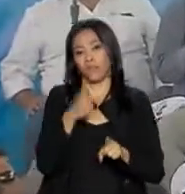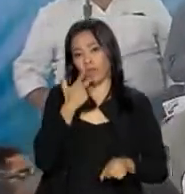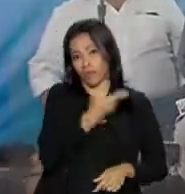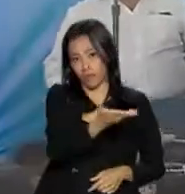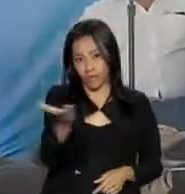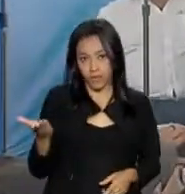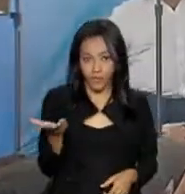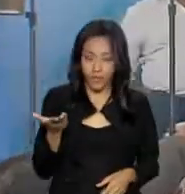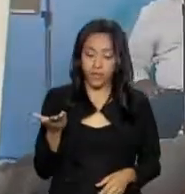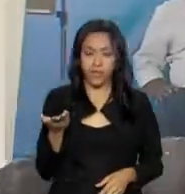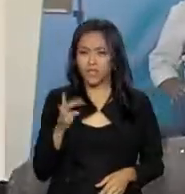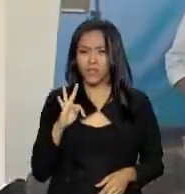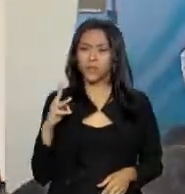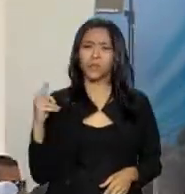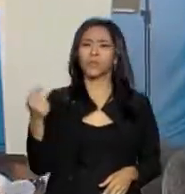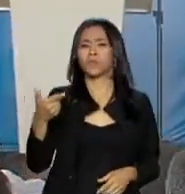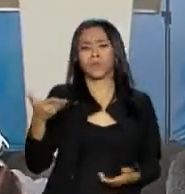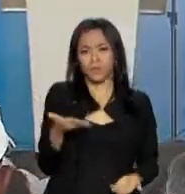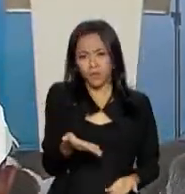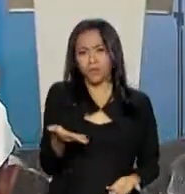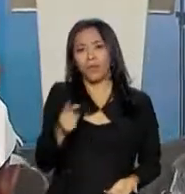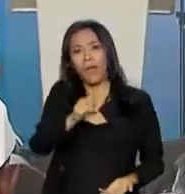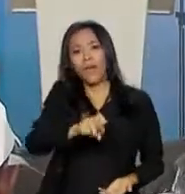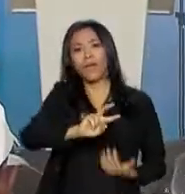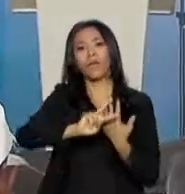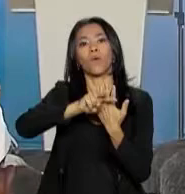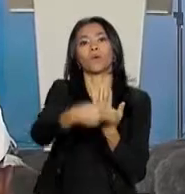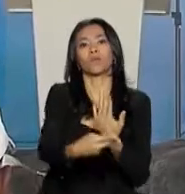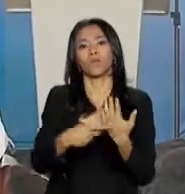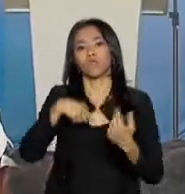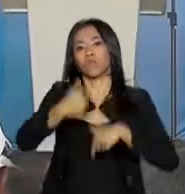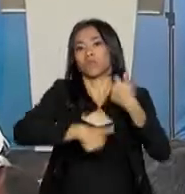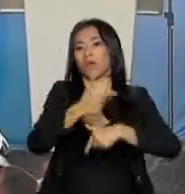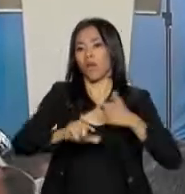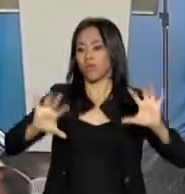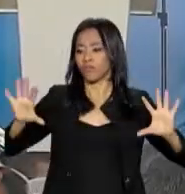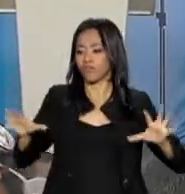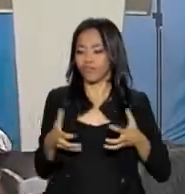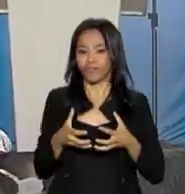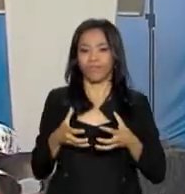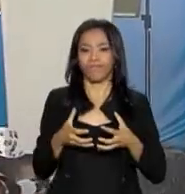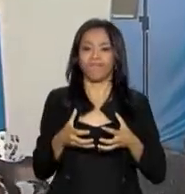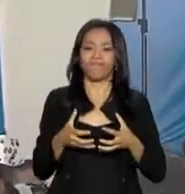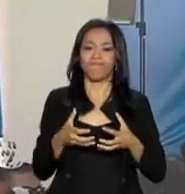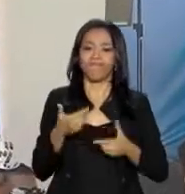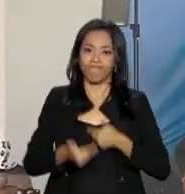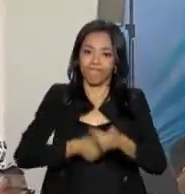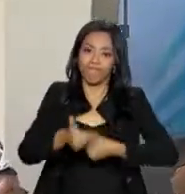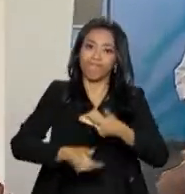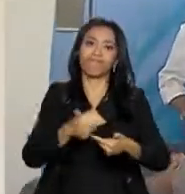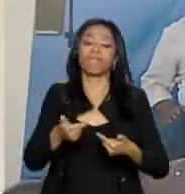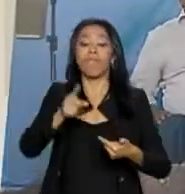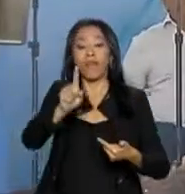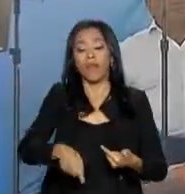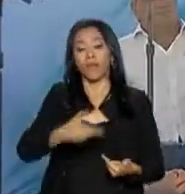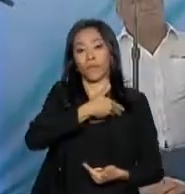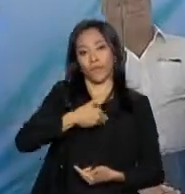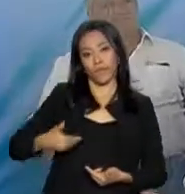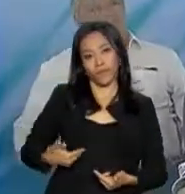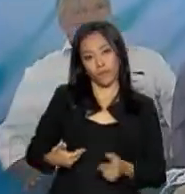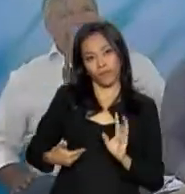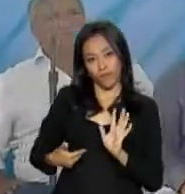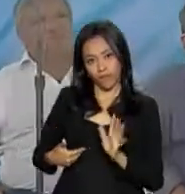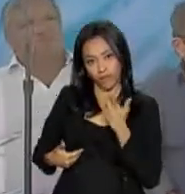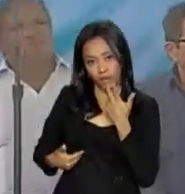vocês que tudo isto, meus amigos, é fruto de um trabalho conjunto. Em primeiro lugar, é um governo que diz